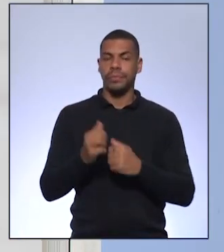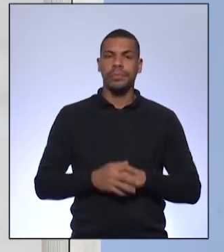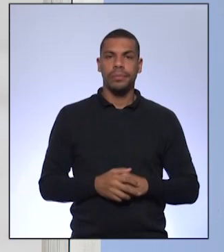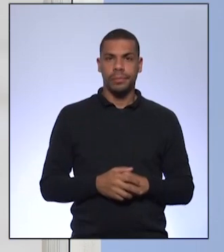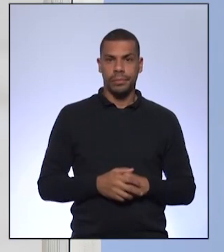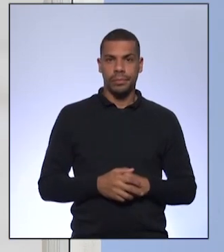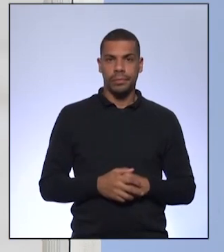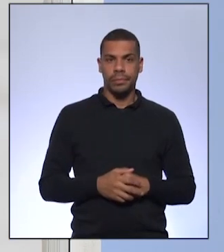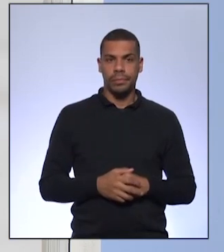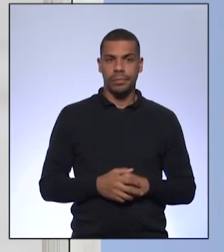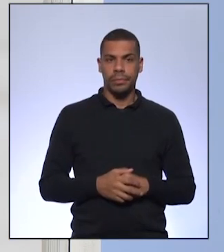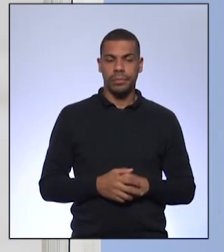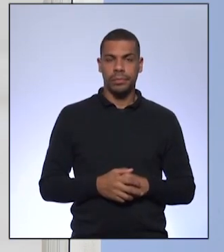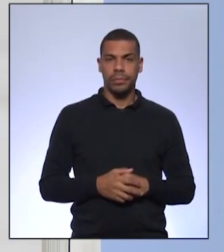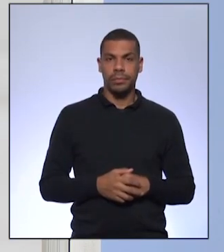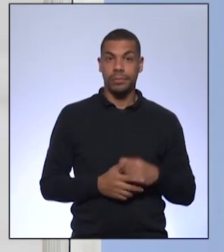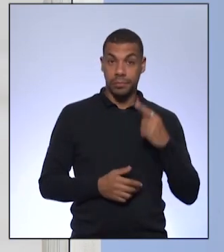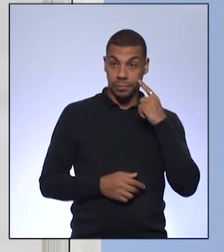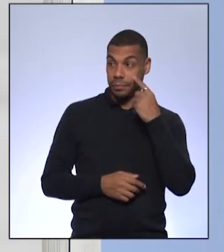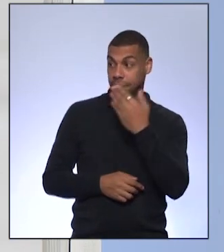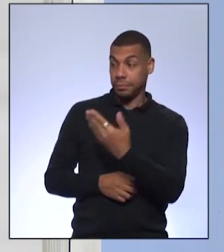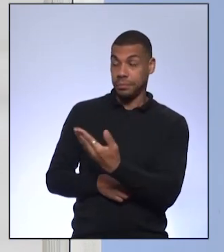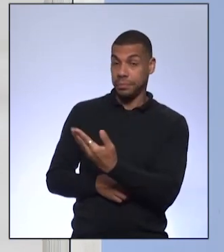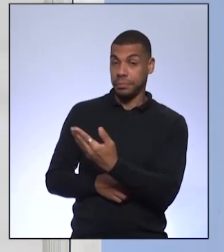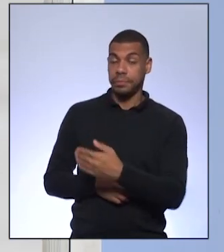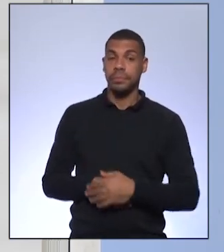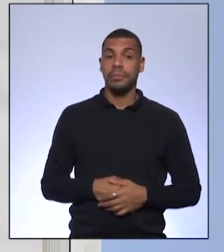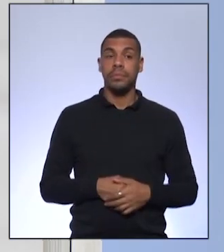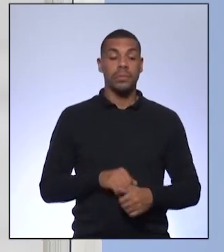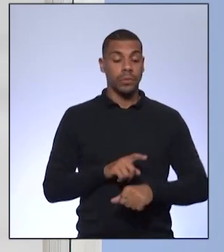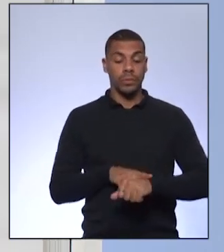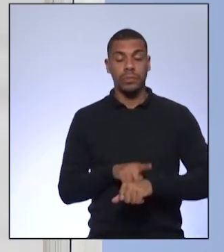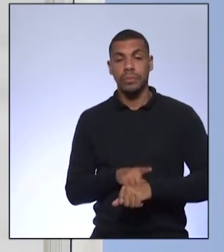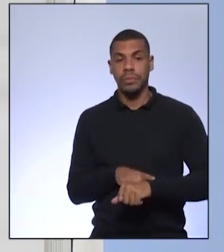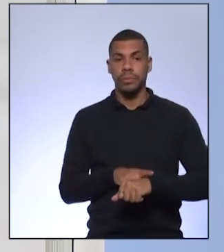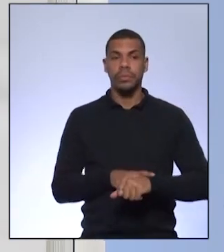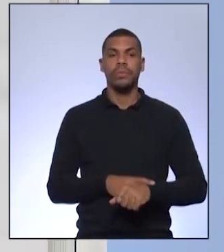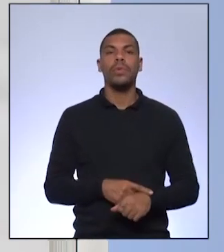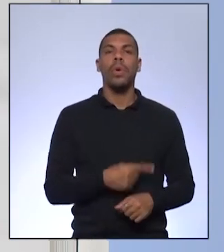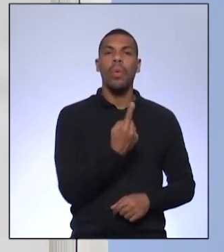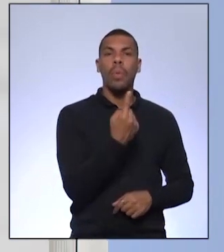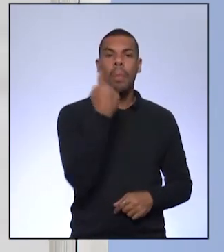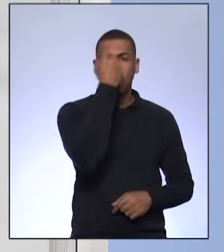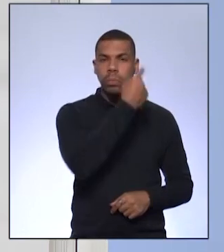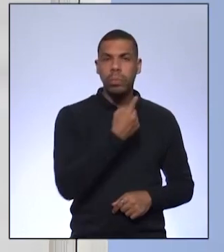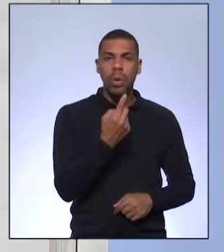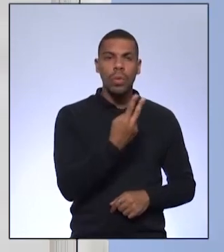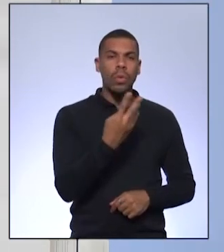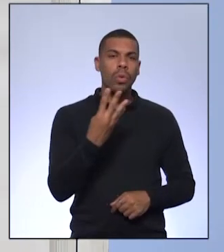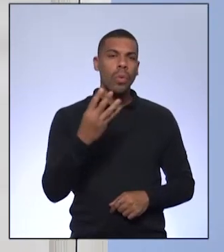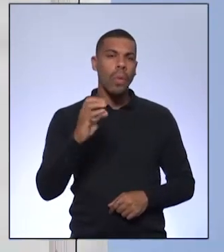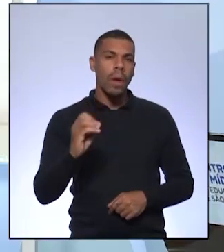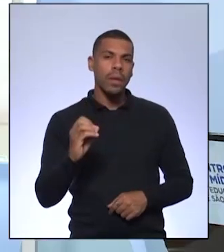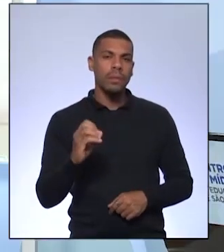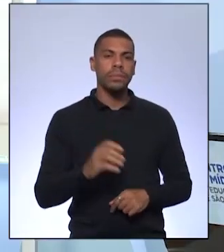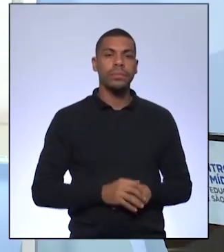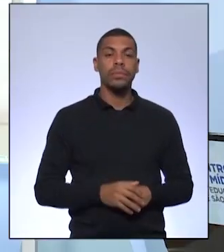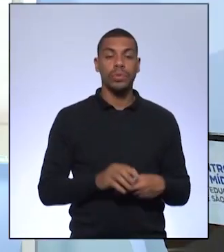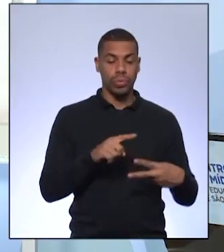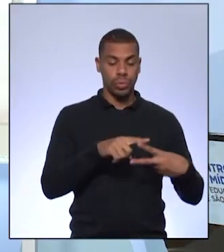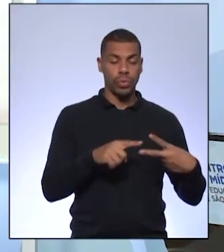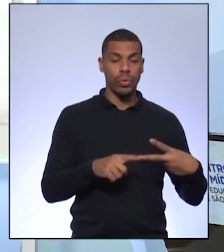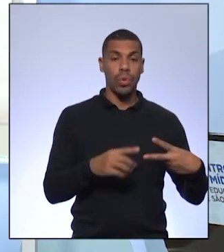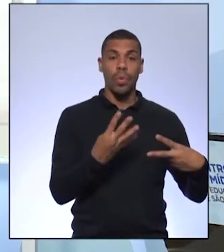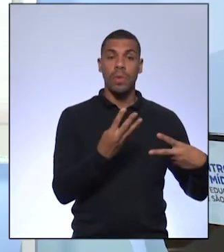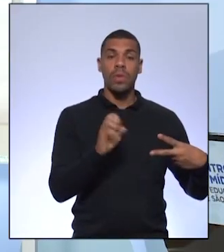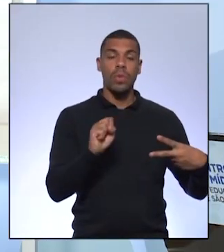a gente teria, no caso, a questão das horas. Em 1 hora, 240 celulares, em 2 horas, 480 e assim